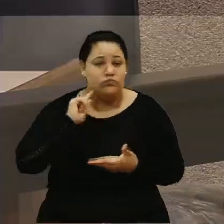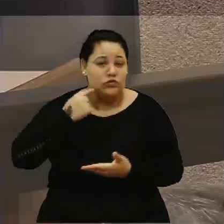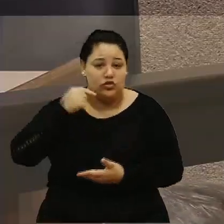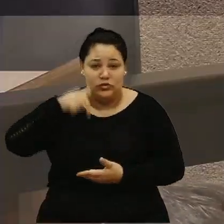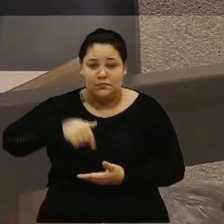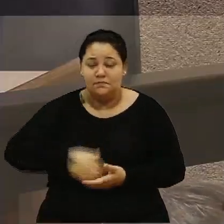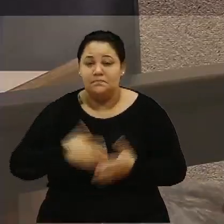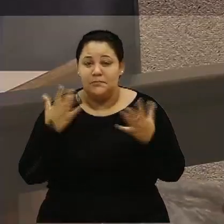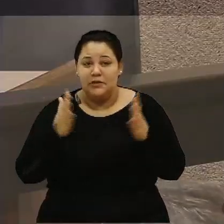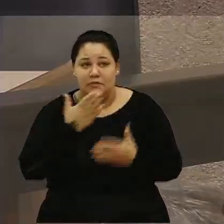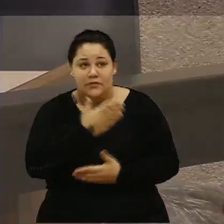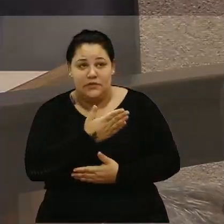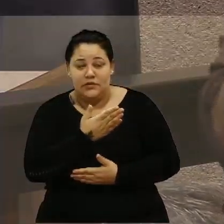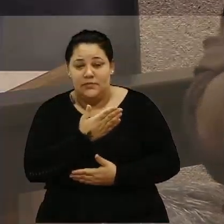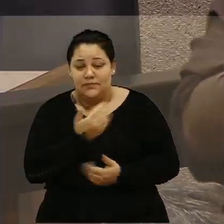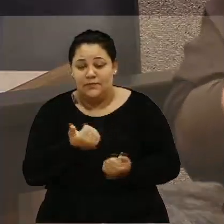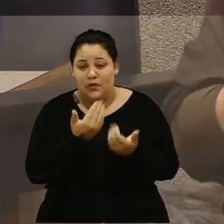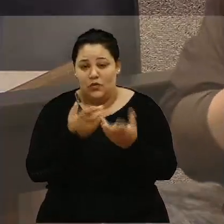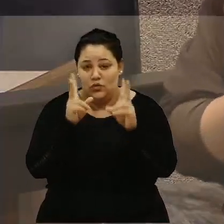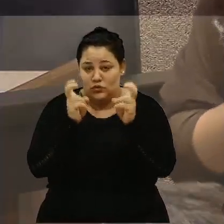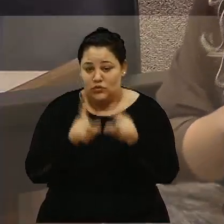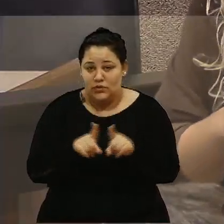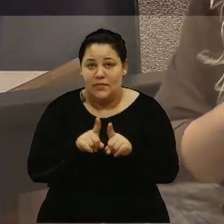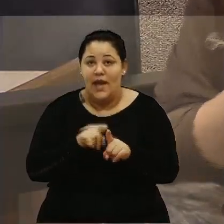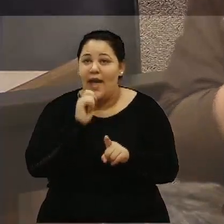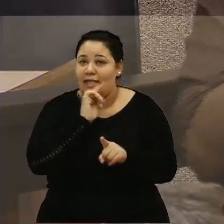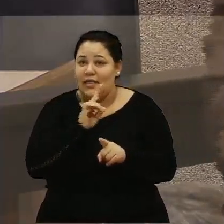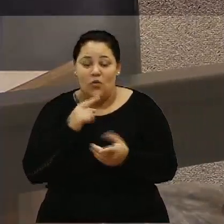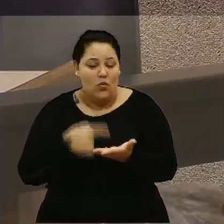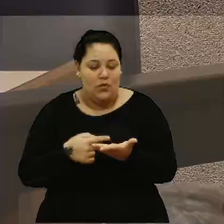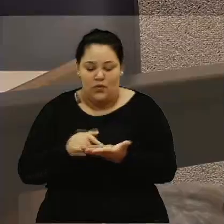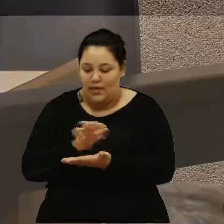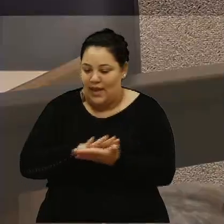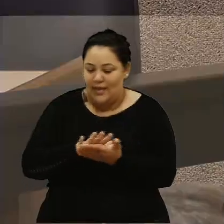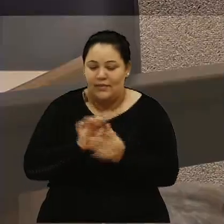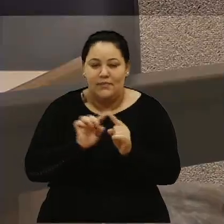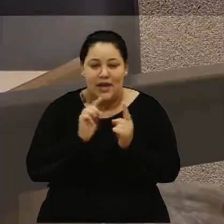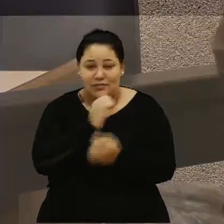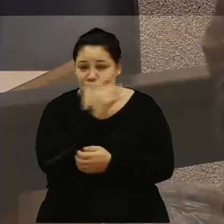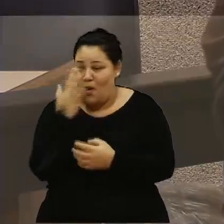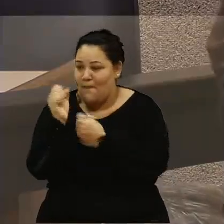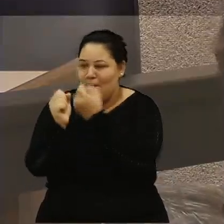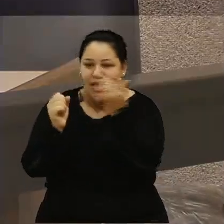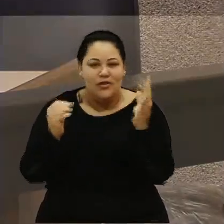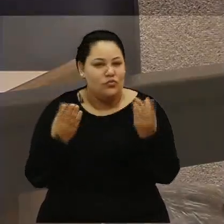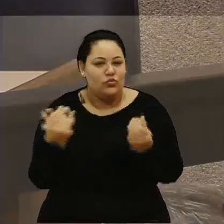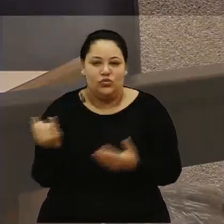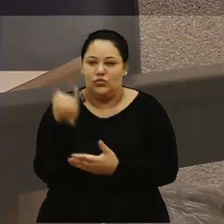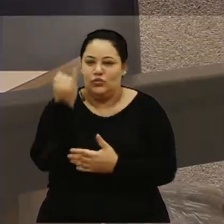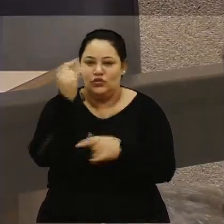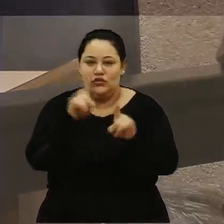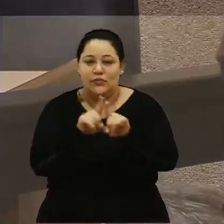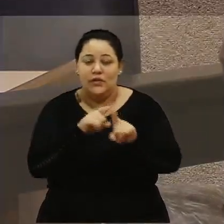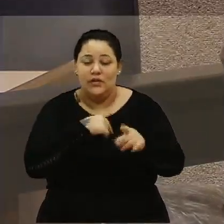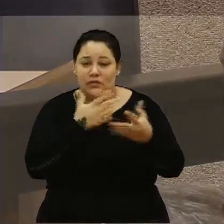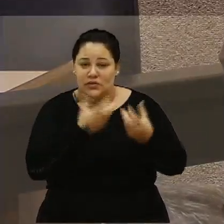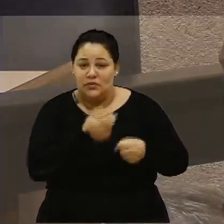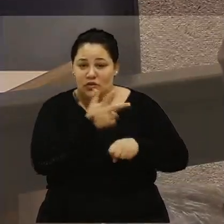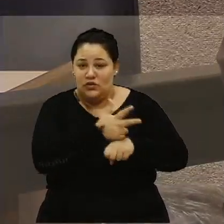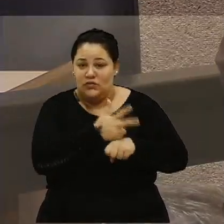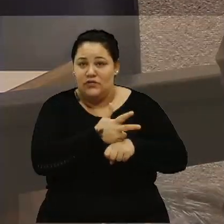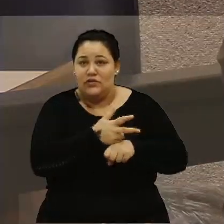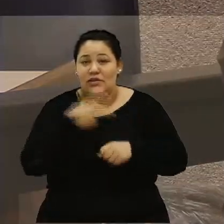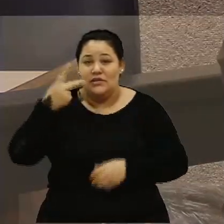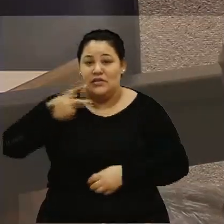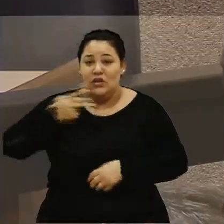esse tema no pequeno expediente. Não havíamos combinado, né? Mas a questão do meio ambiente ela é muito importante e eu recebi esses dois vídeos. Esse segundo